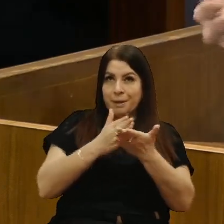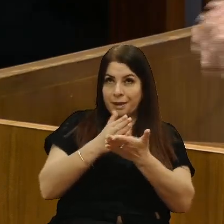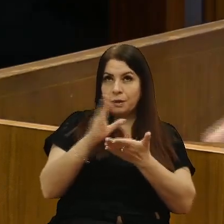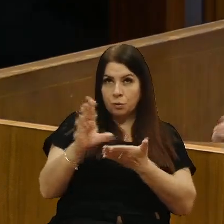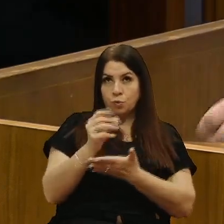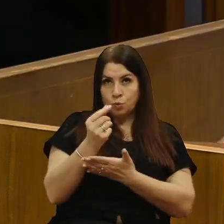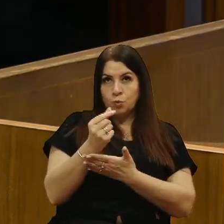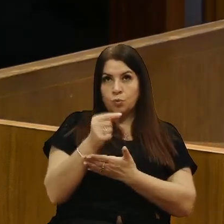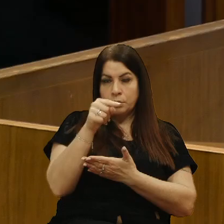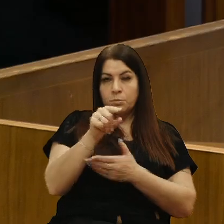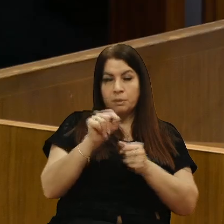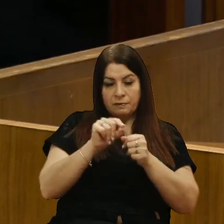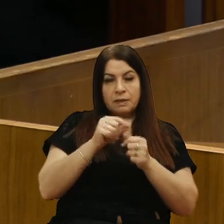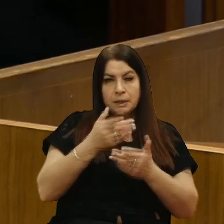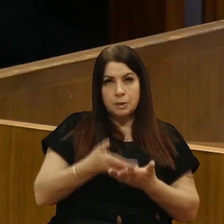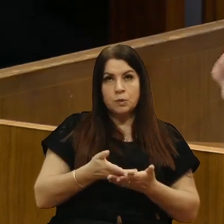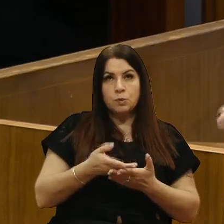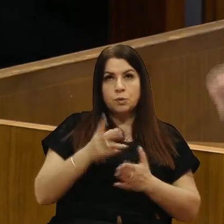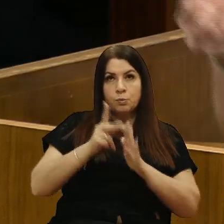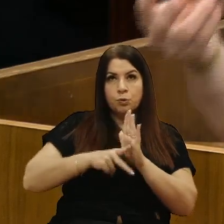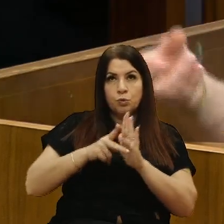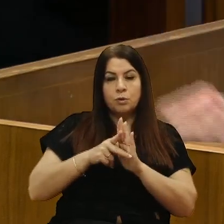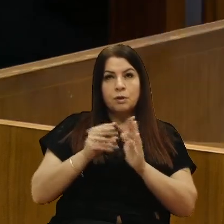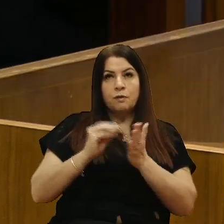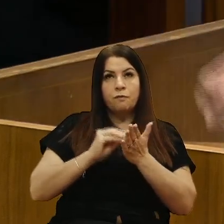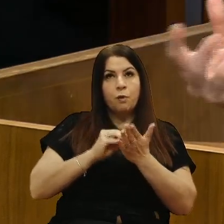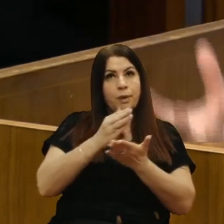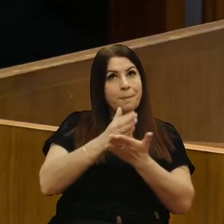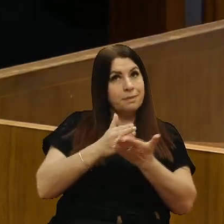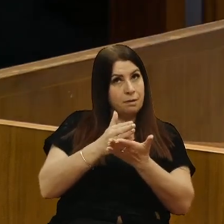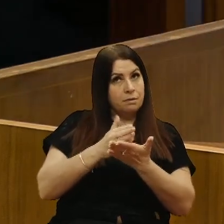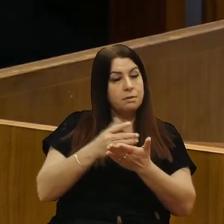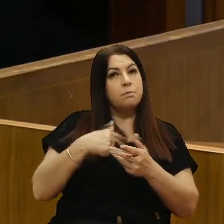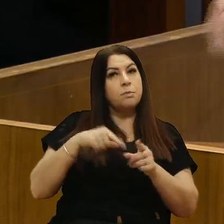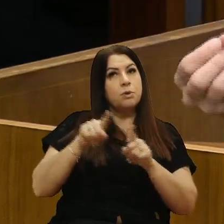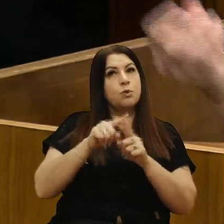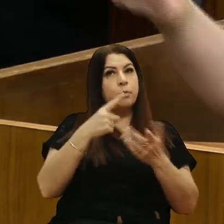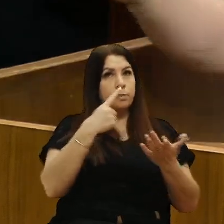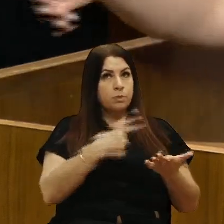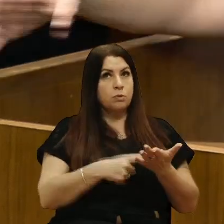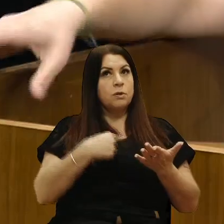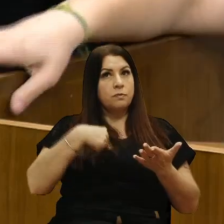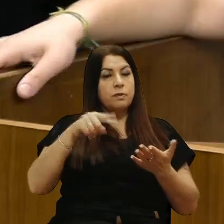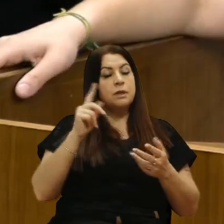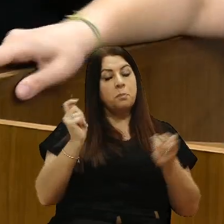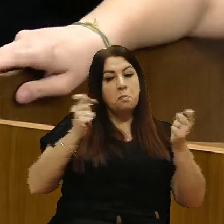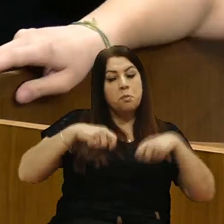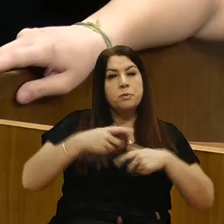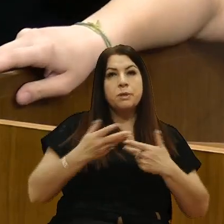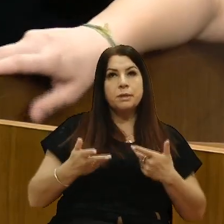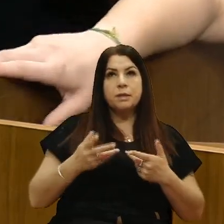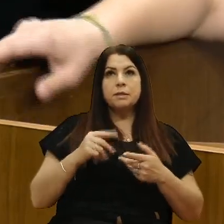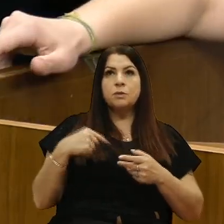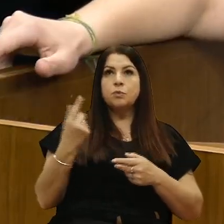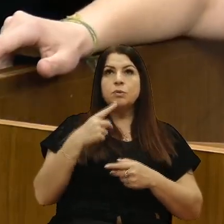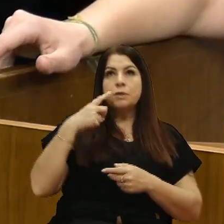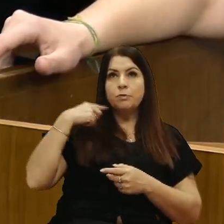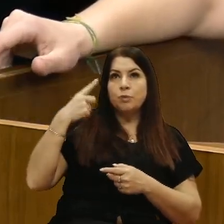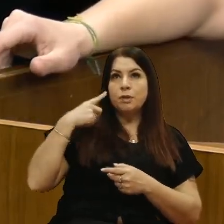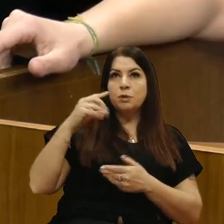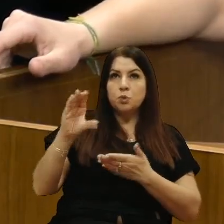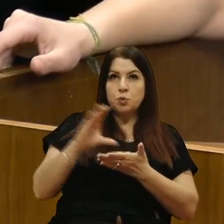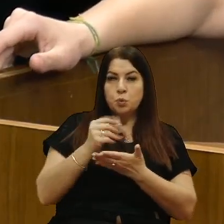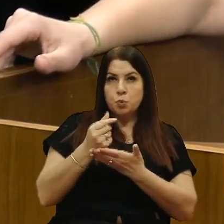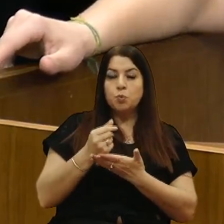recurso para realizar esse projeto, e agora falta metade. Me comprometi com ela, disse que veria também as possibilidades com as nossas deputadas de